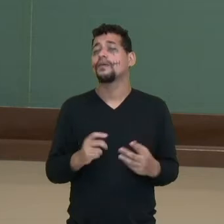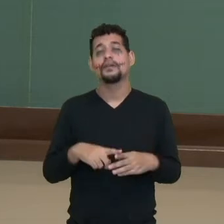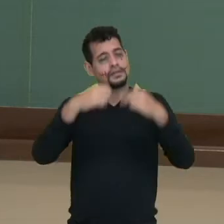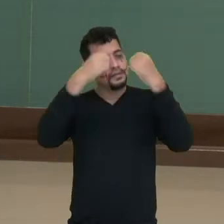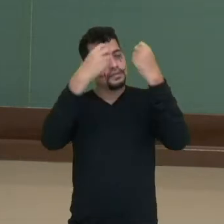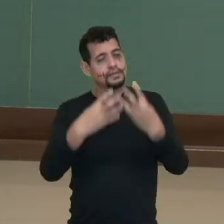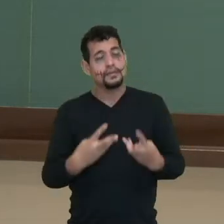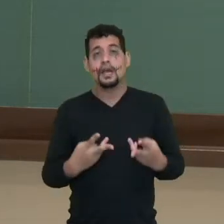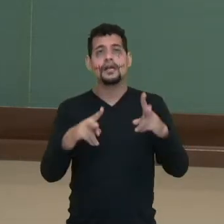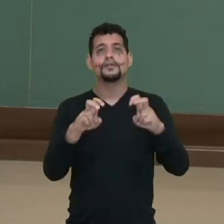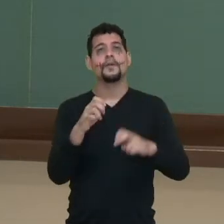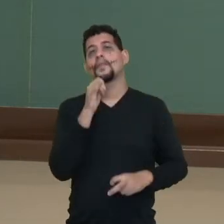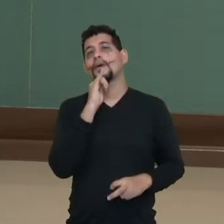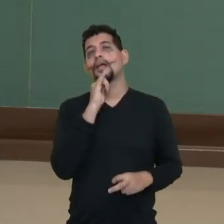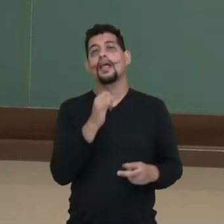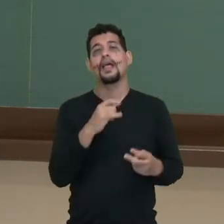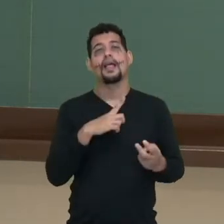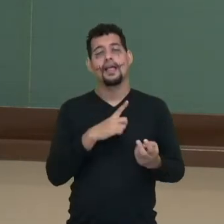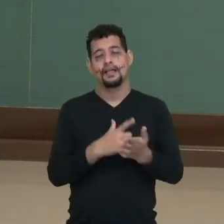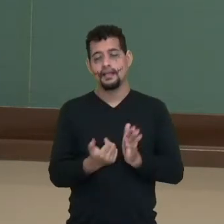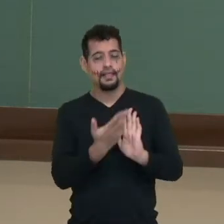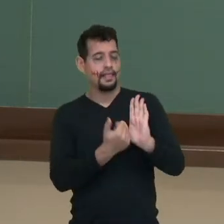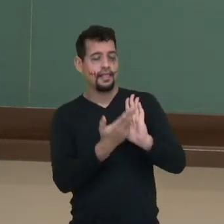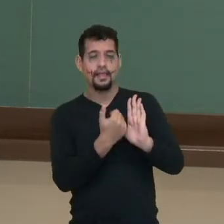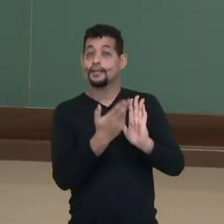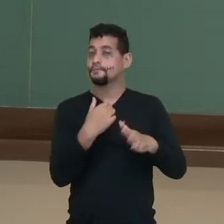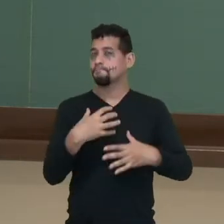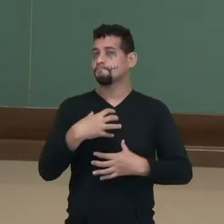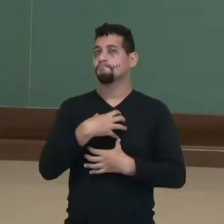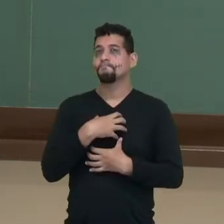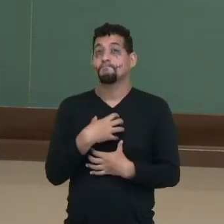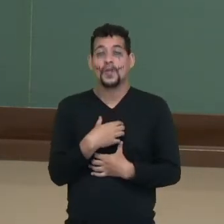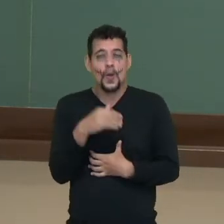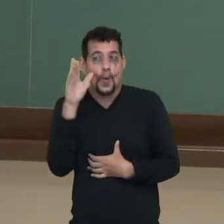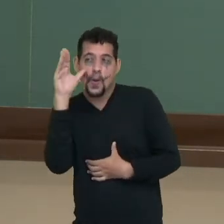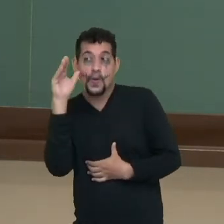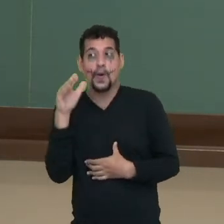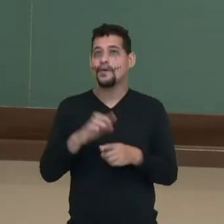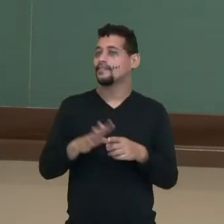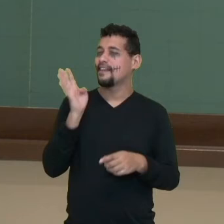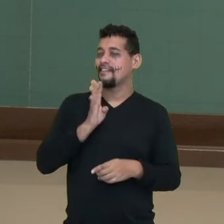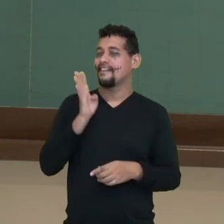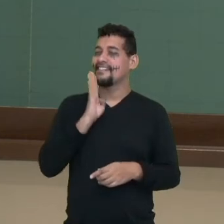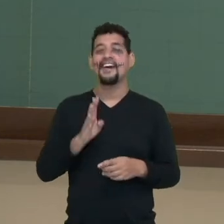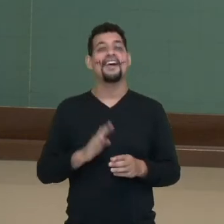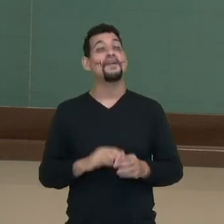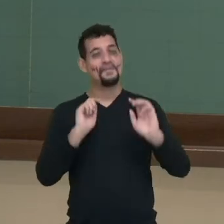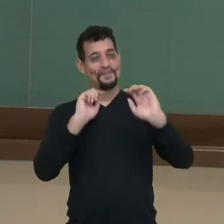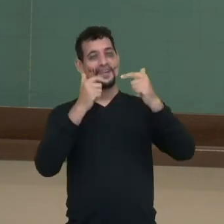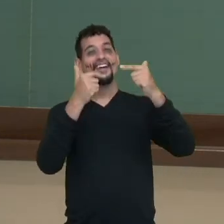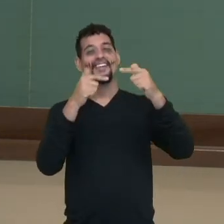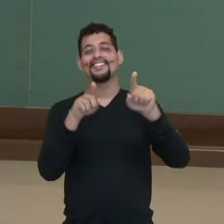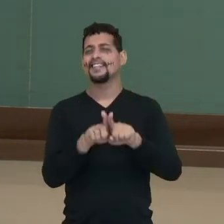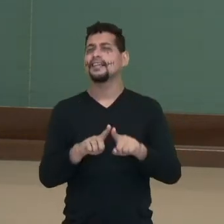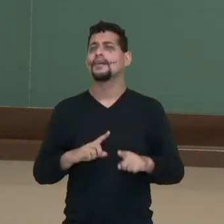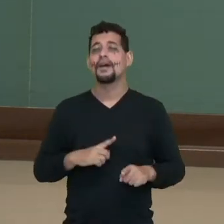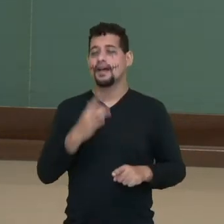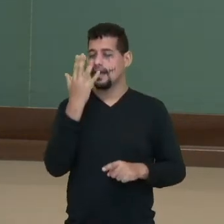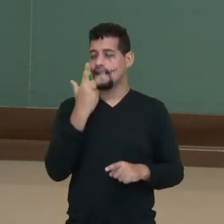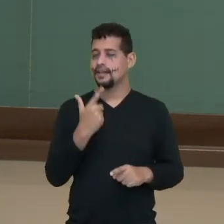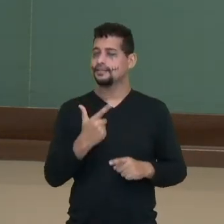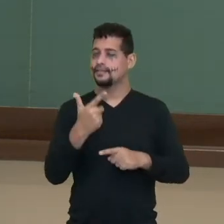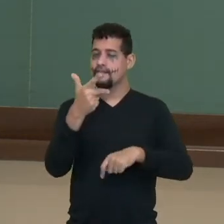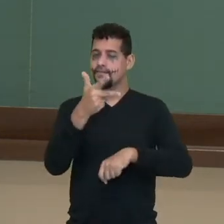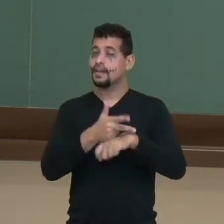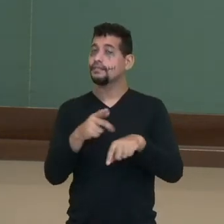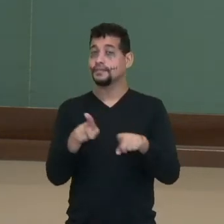pouco essa celebração de uma maneira curiosa, divertida, dá para crianças